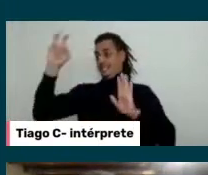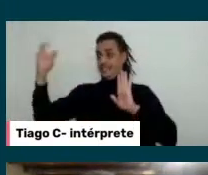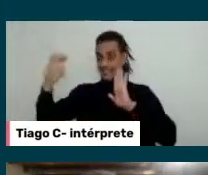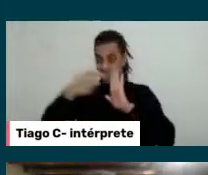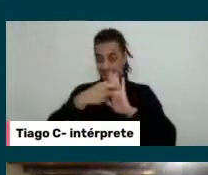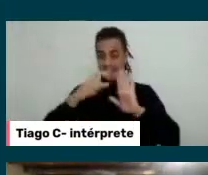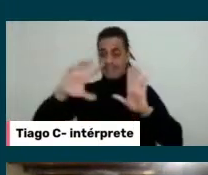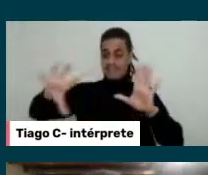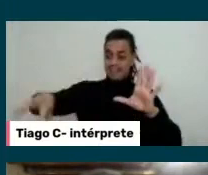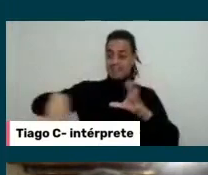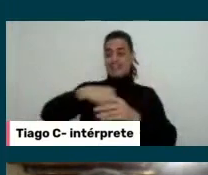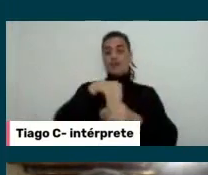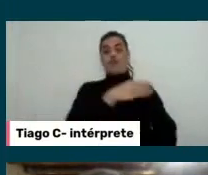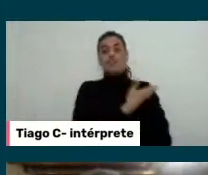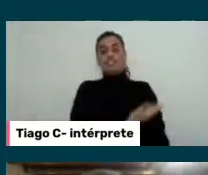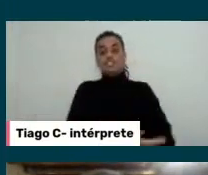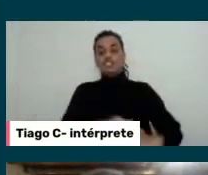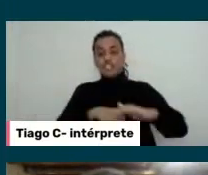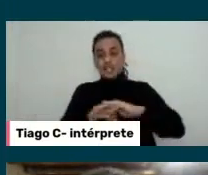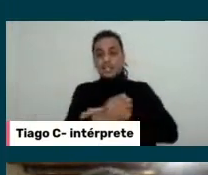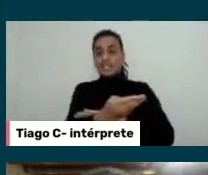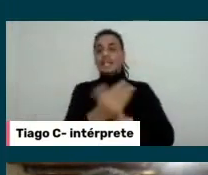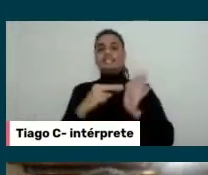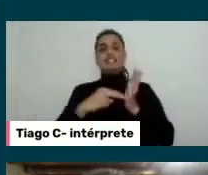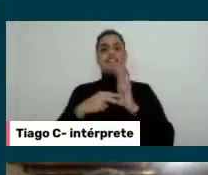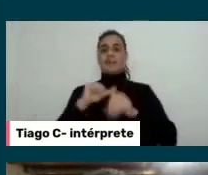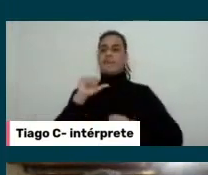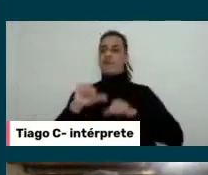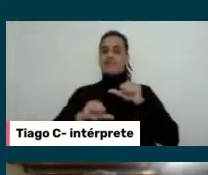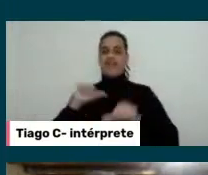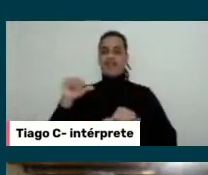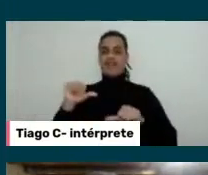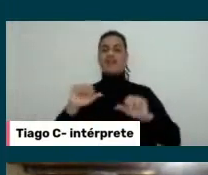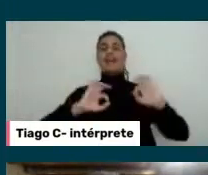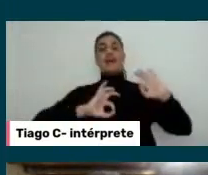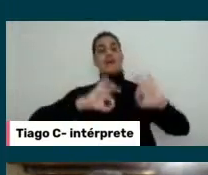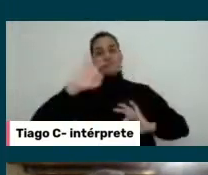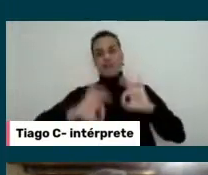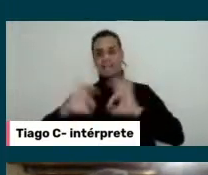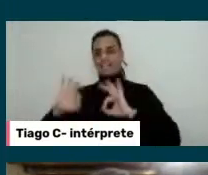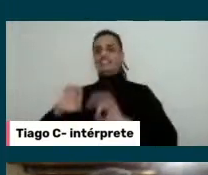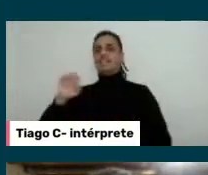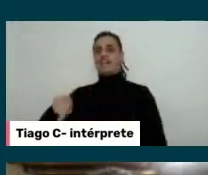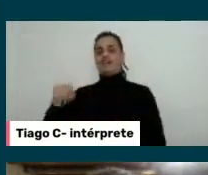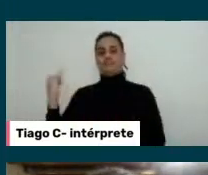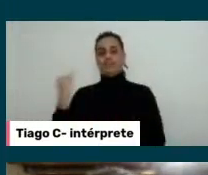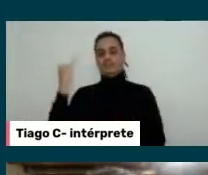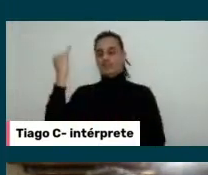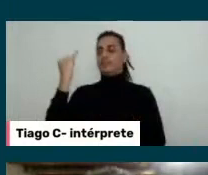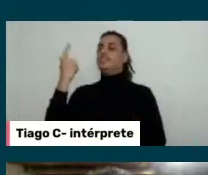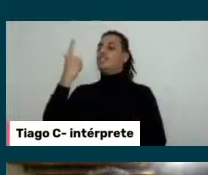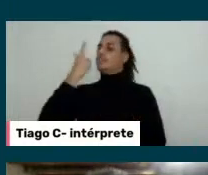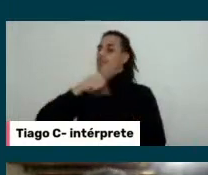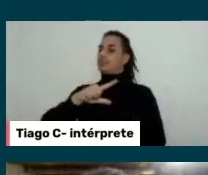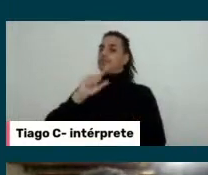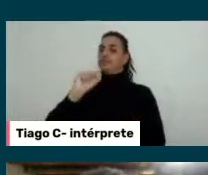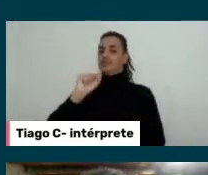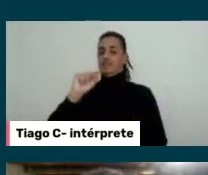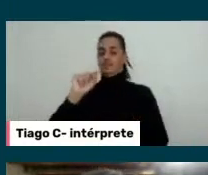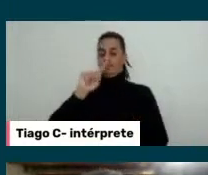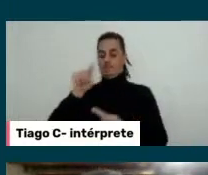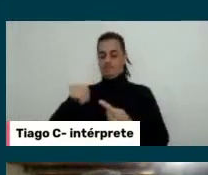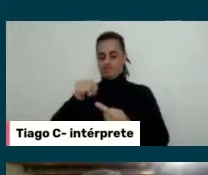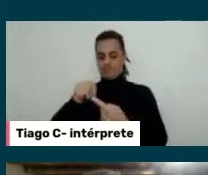gerar mudanças no que elas estão fazendo. Planejar isso é importante para que os objetivos estratégicos da organização,